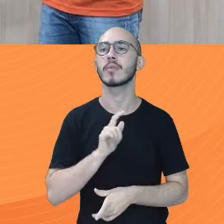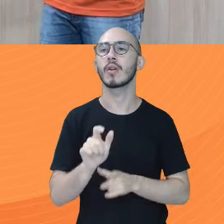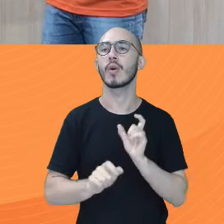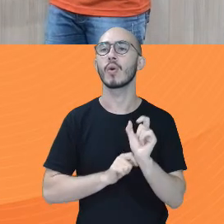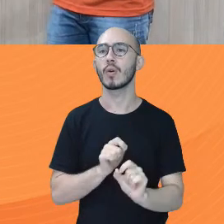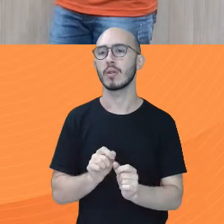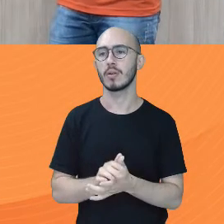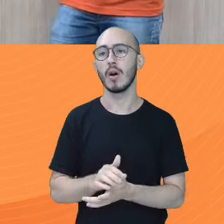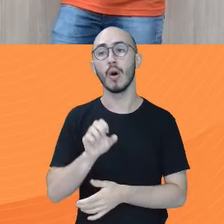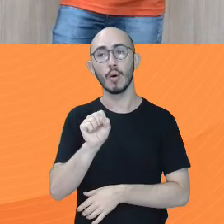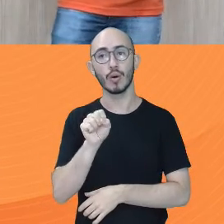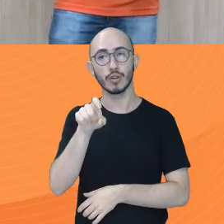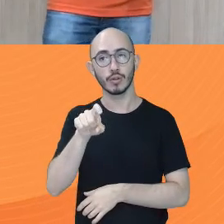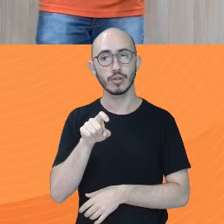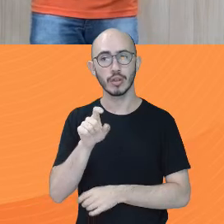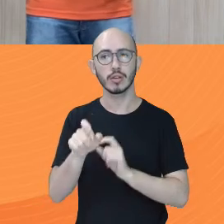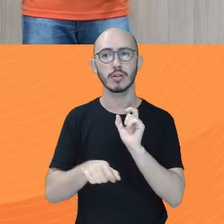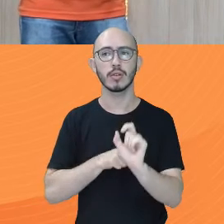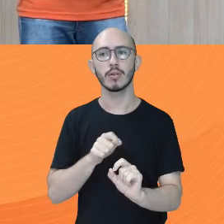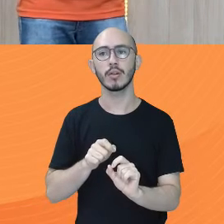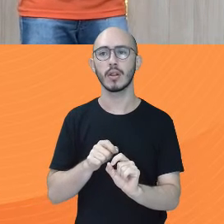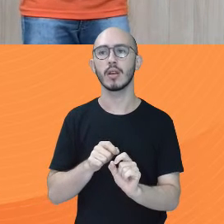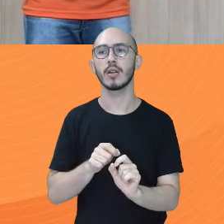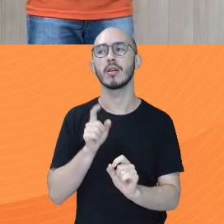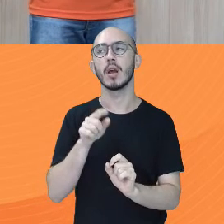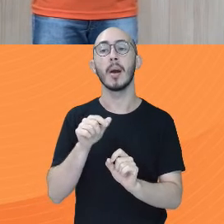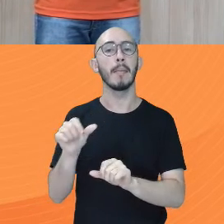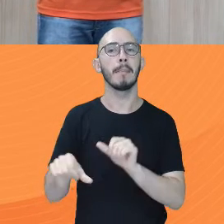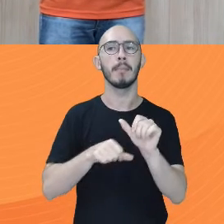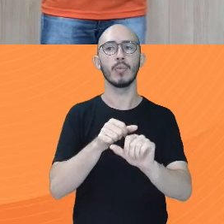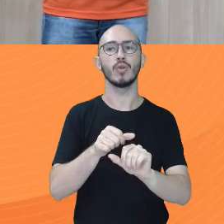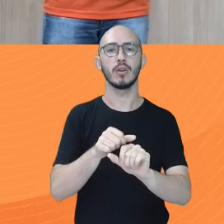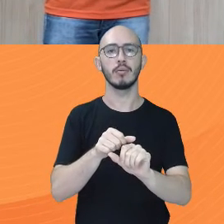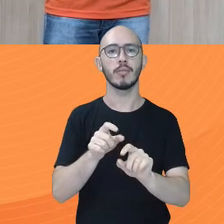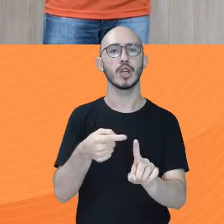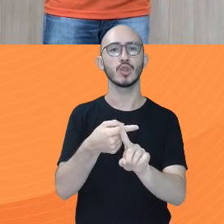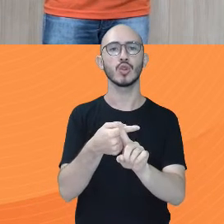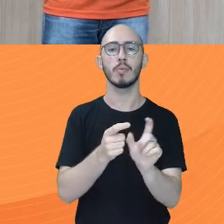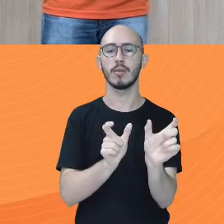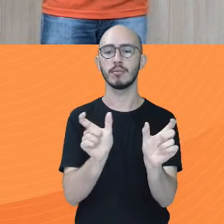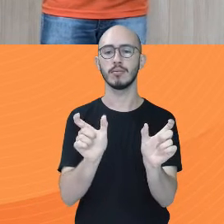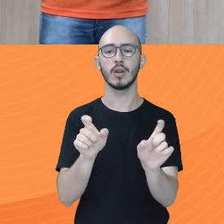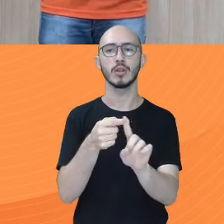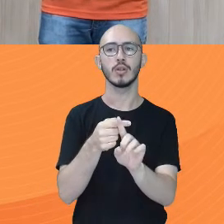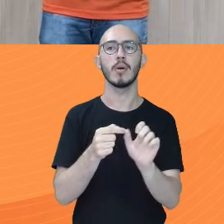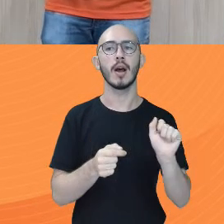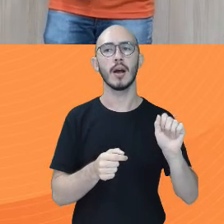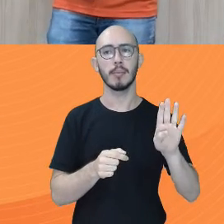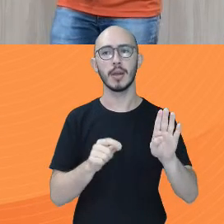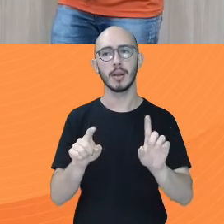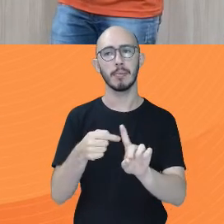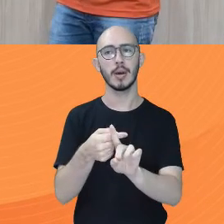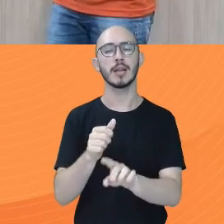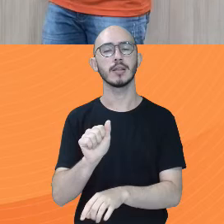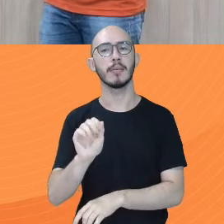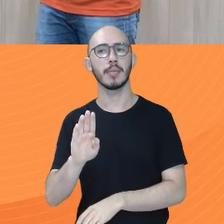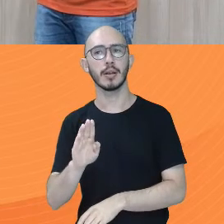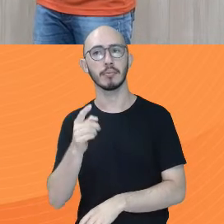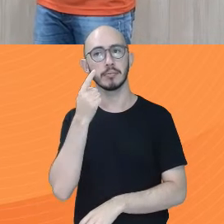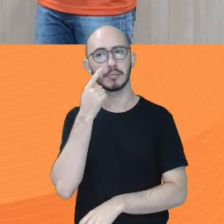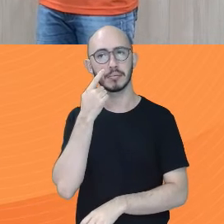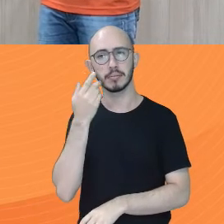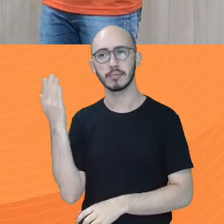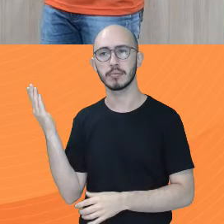o 8x, ele se transforma na soma de dois termos, né? De AB mais AB. Então, acompanha aqui,